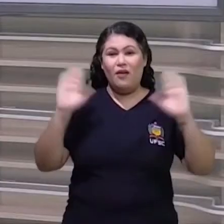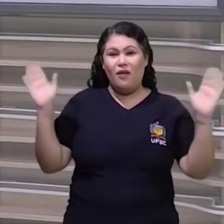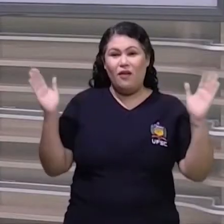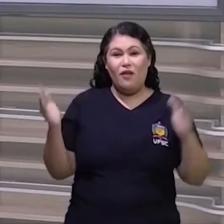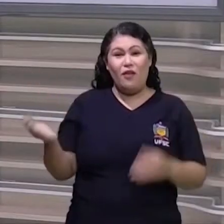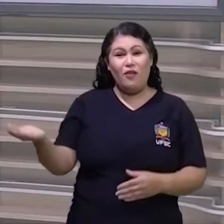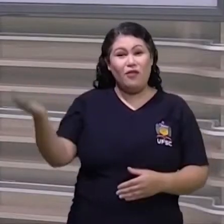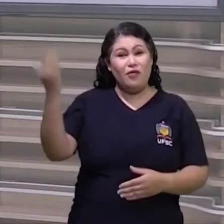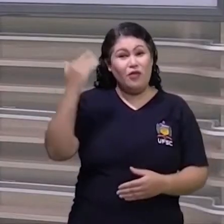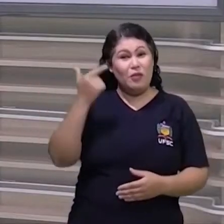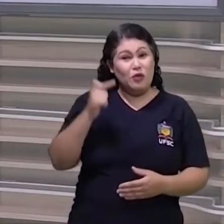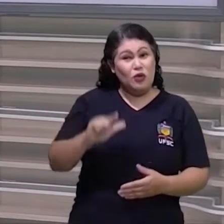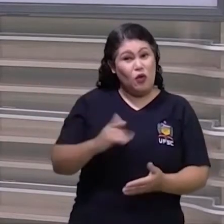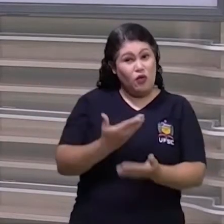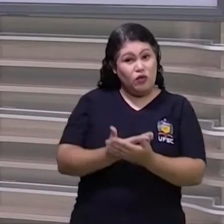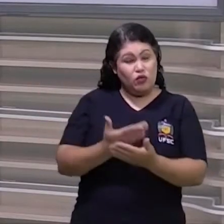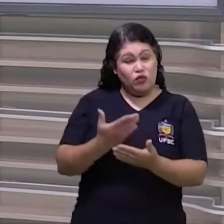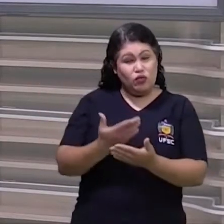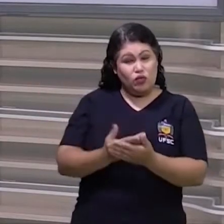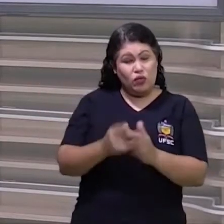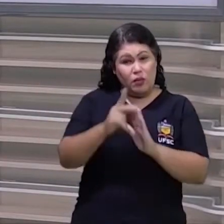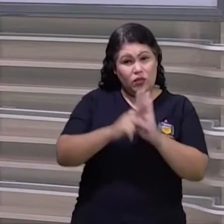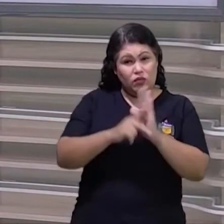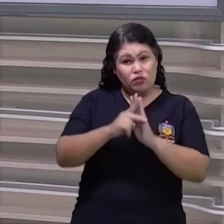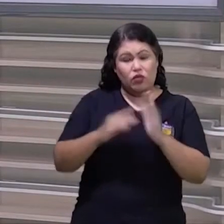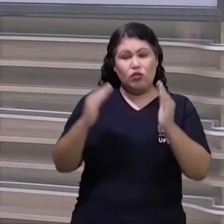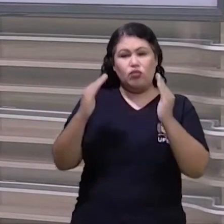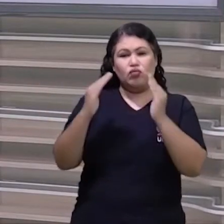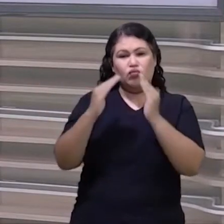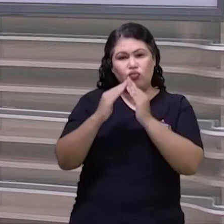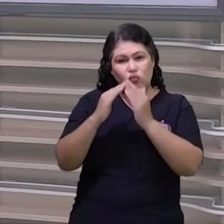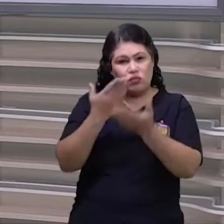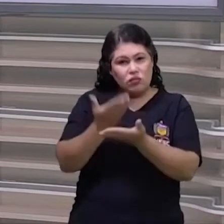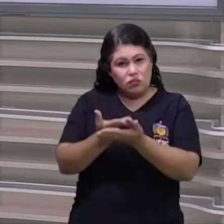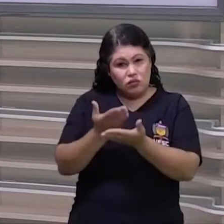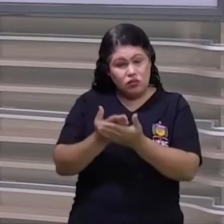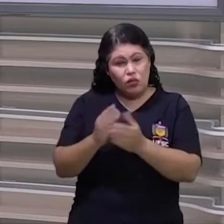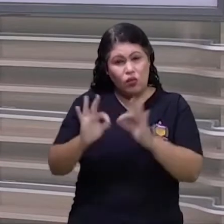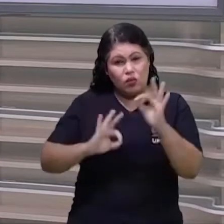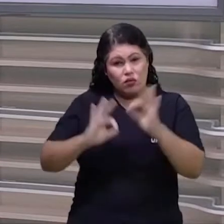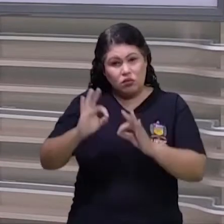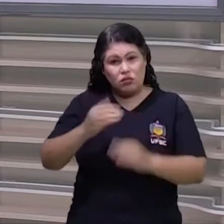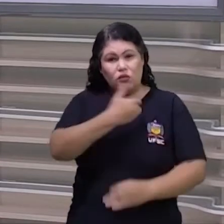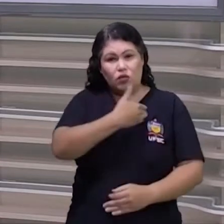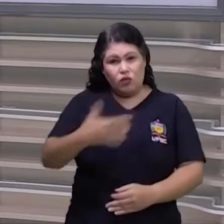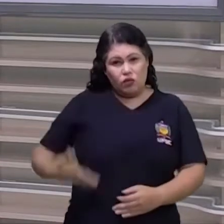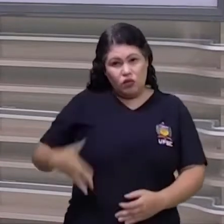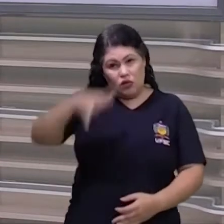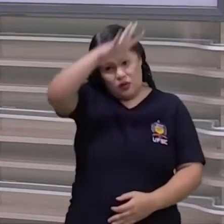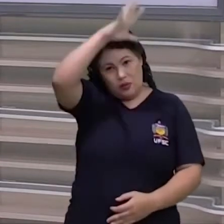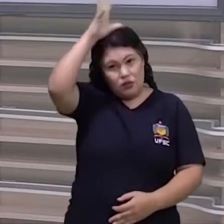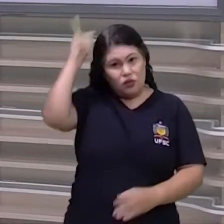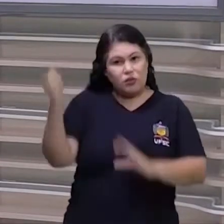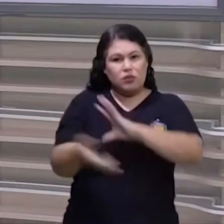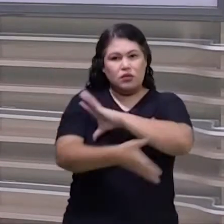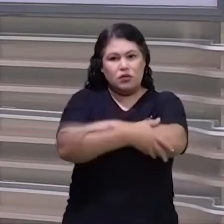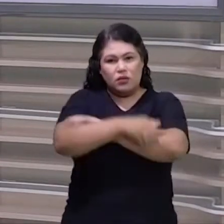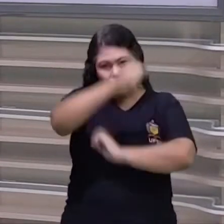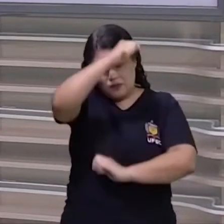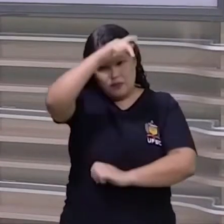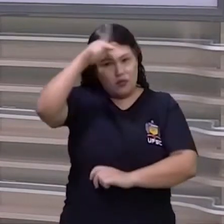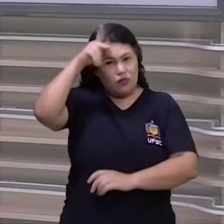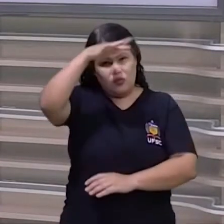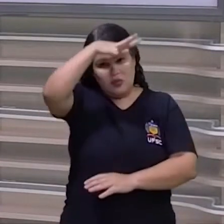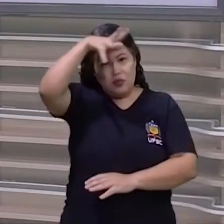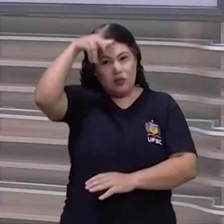Olá, vamos para mais uma aula do projeto Aula em Casa, desenvolvido pelo Governo do Estado do Amazonas em parceria com a Prefeitura Municipal